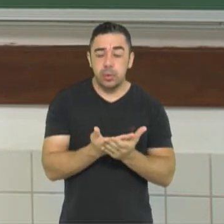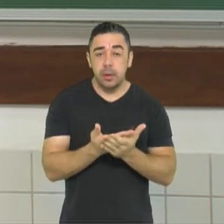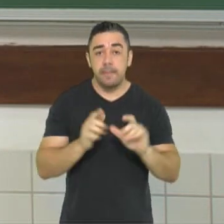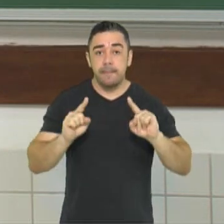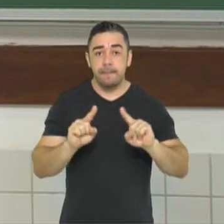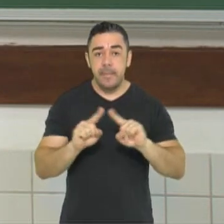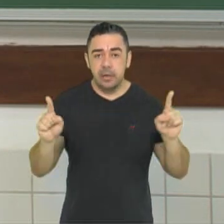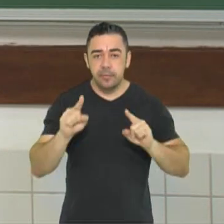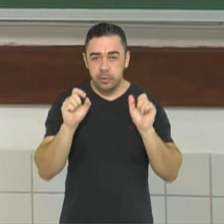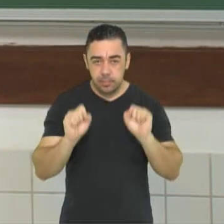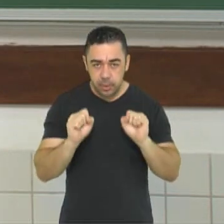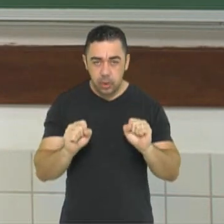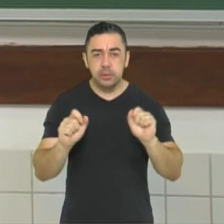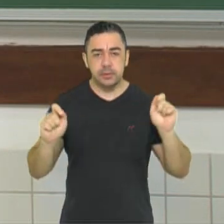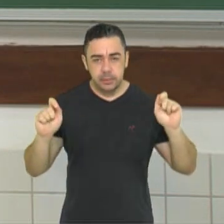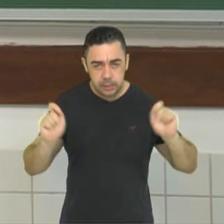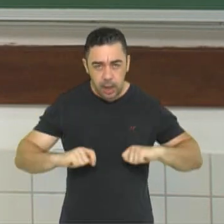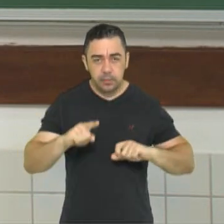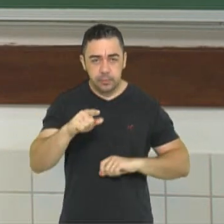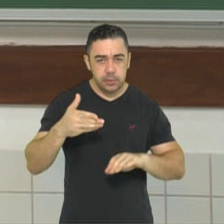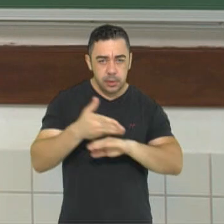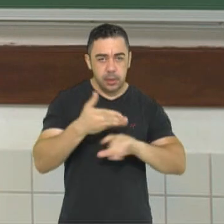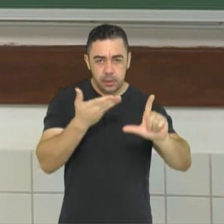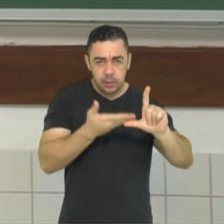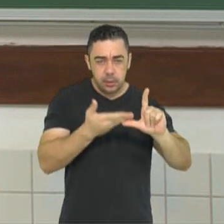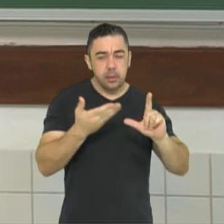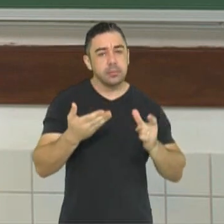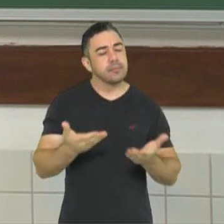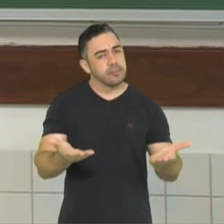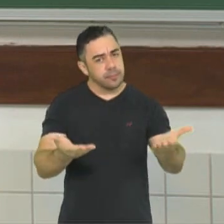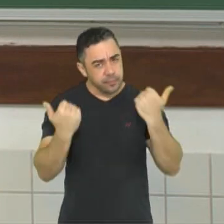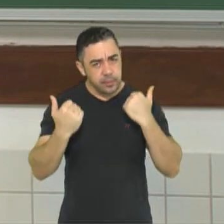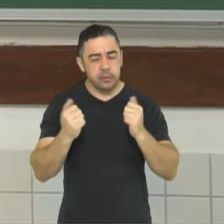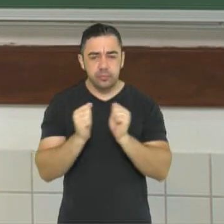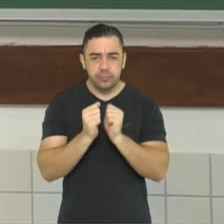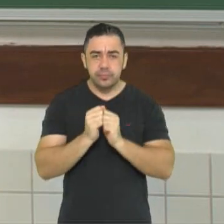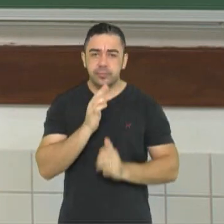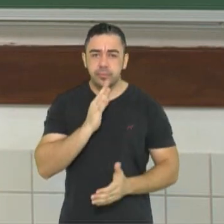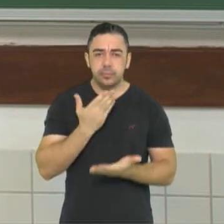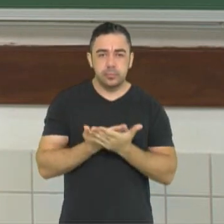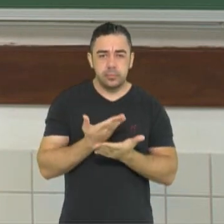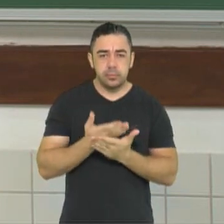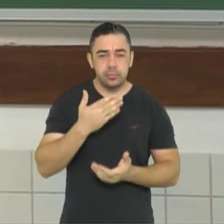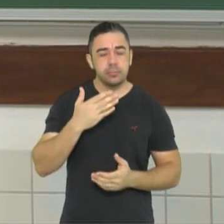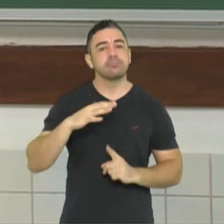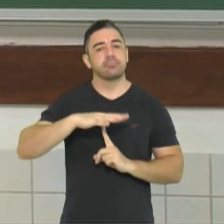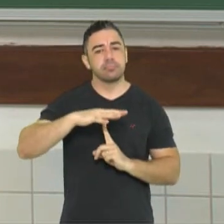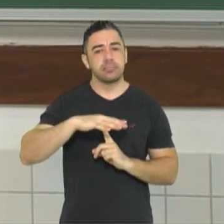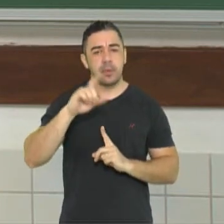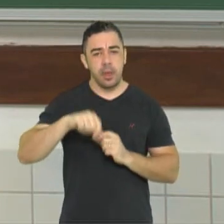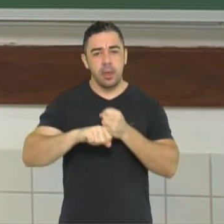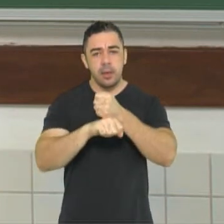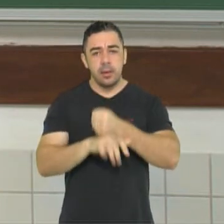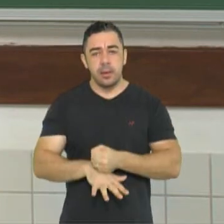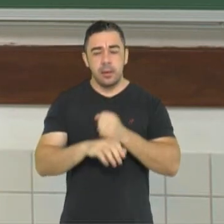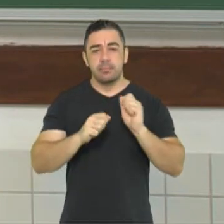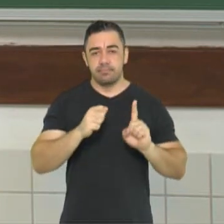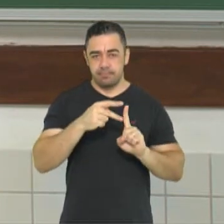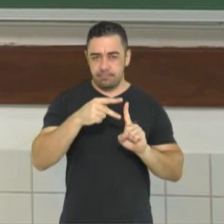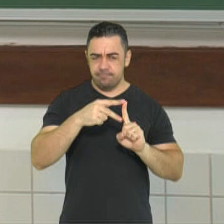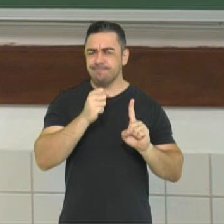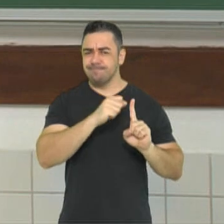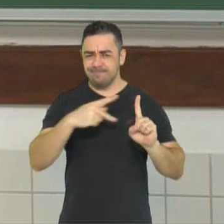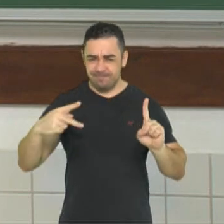quem pode, quem tem condições, quem tem acesso tecnológico, um convite. Venha conhecer o Aula Paraná, poxa vida, uma plataforma digital super bacana,